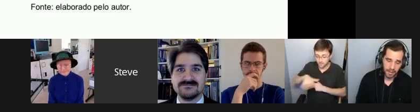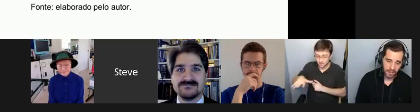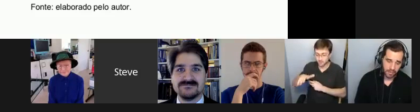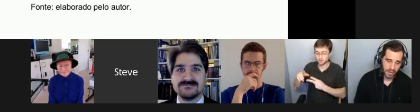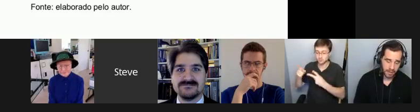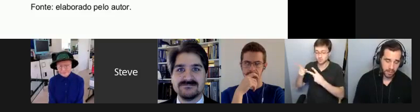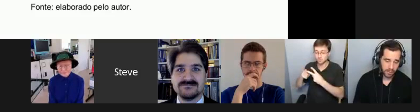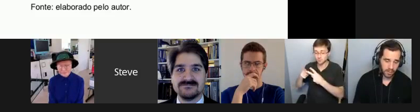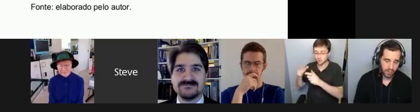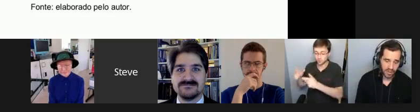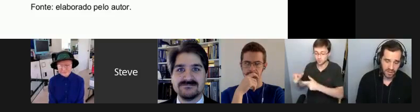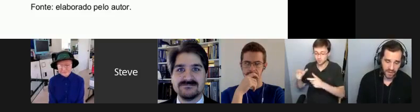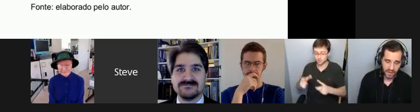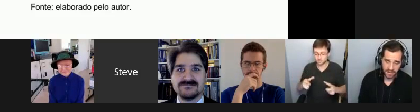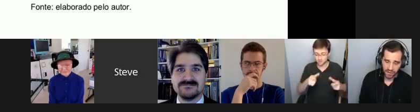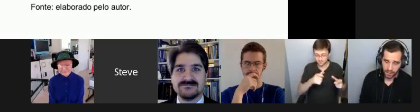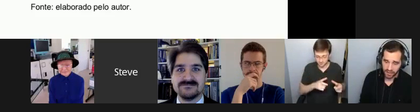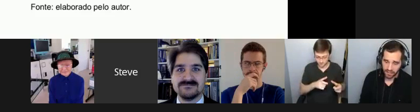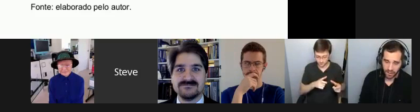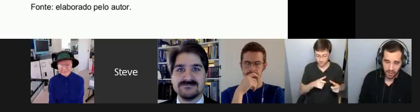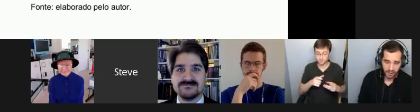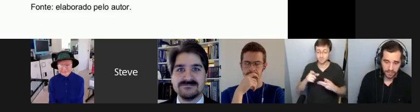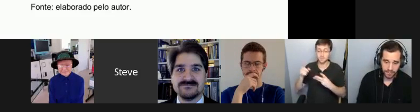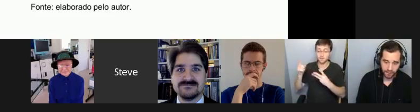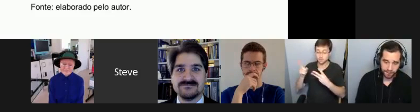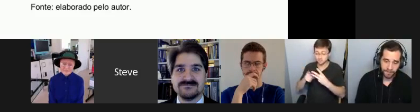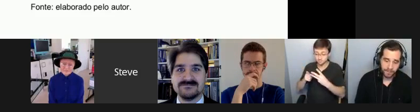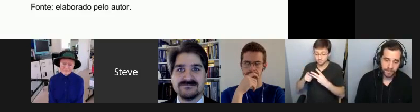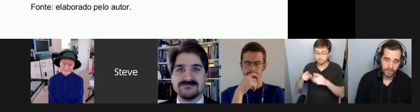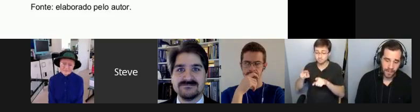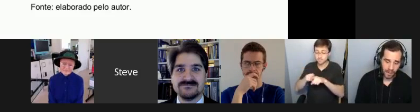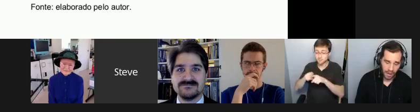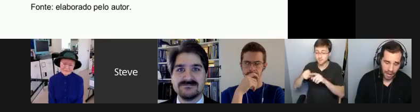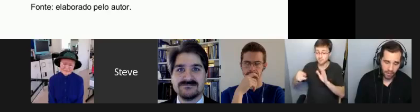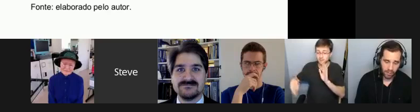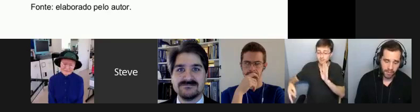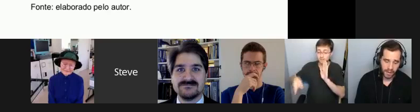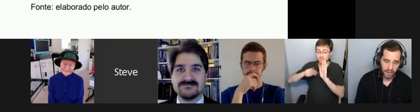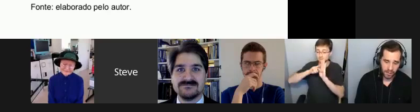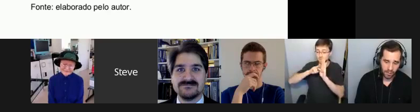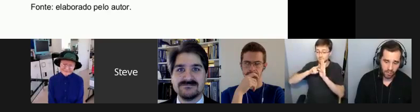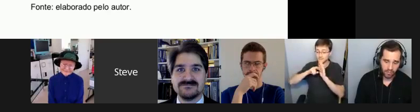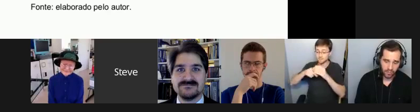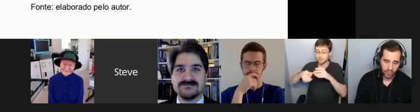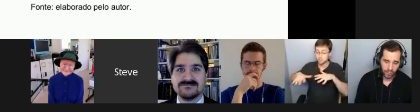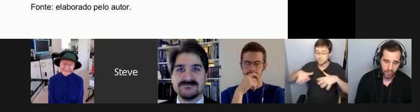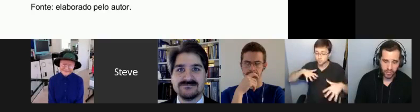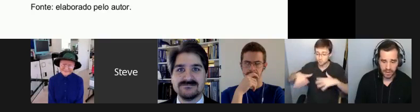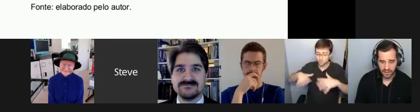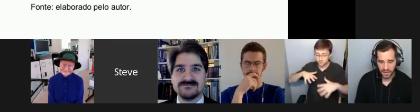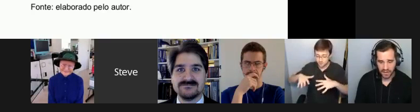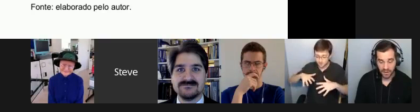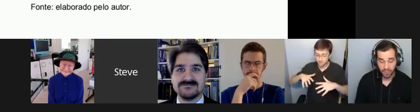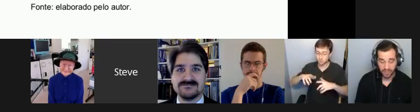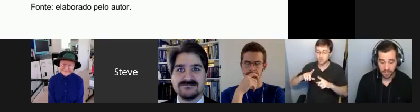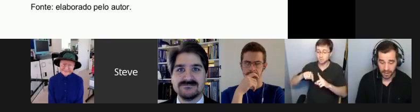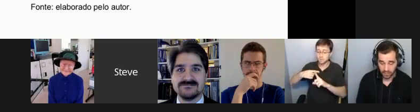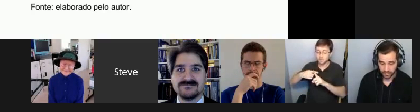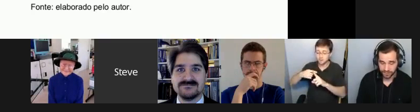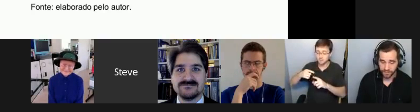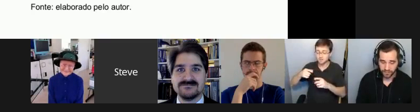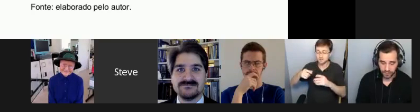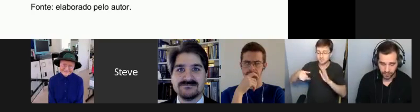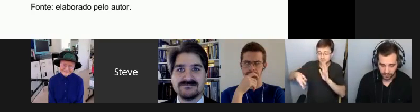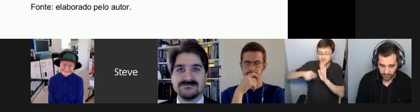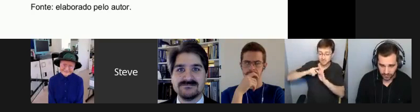dois elementos. Por exemplo, o de transferência de tamanho e forma, ela complementa com o transferência de